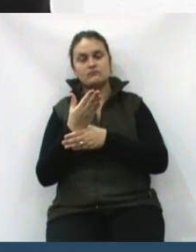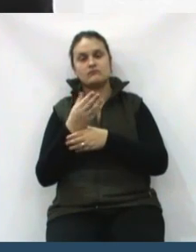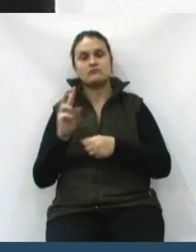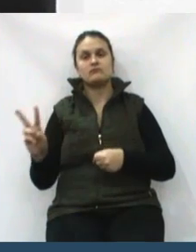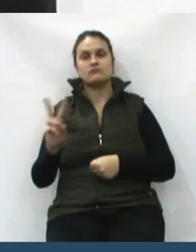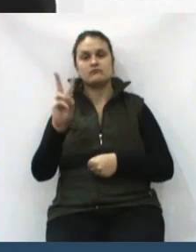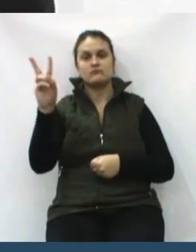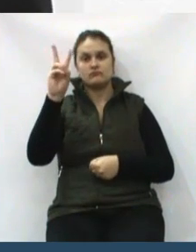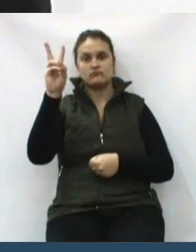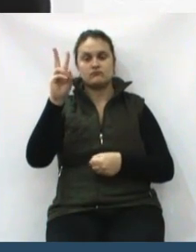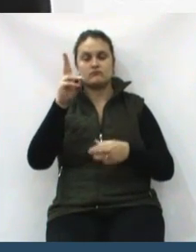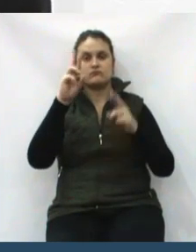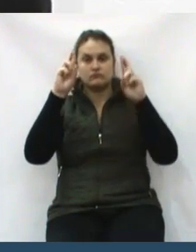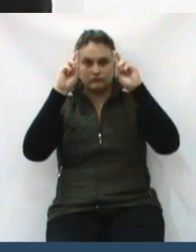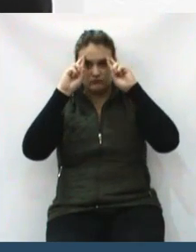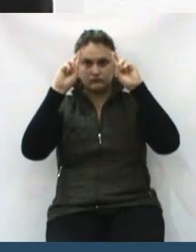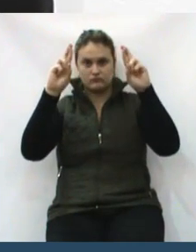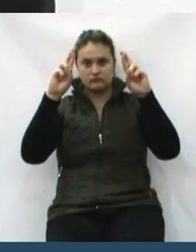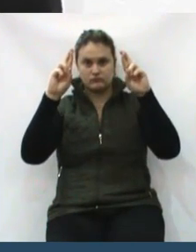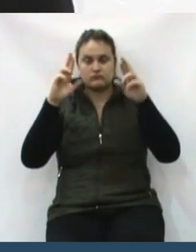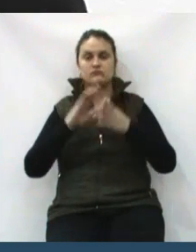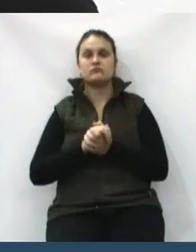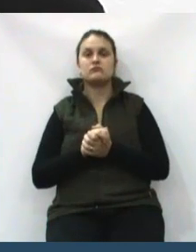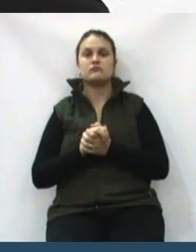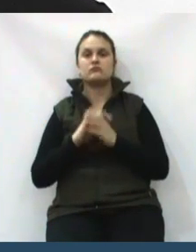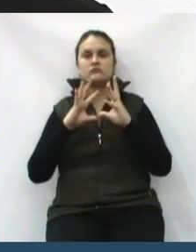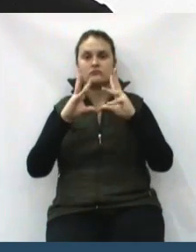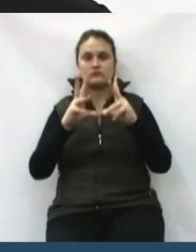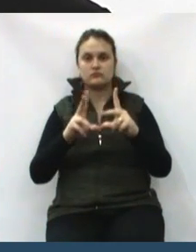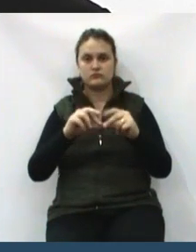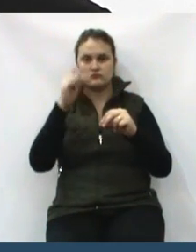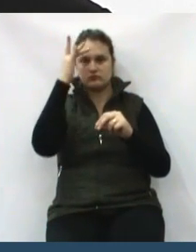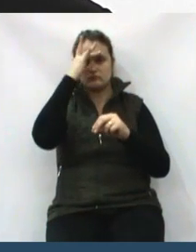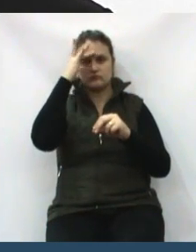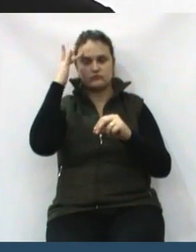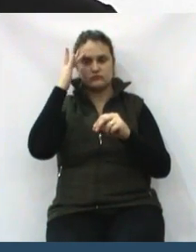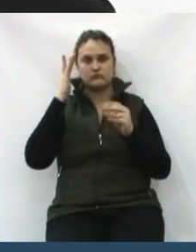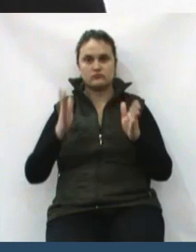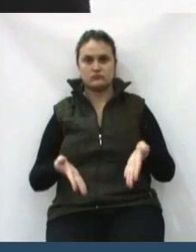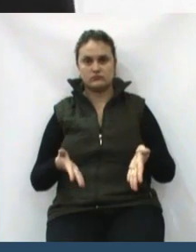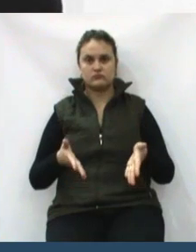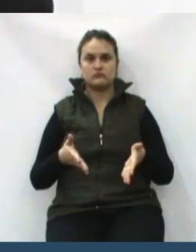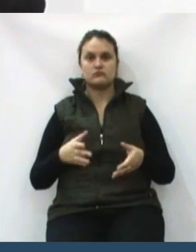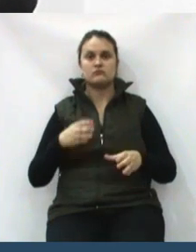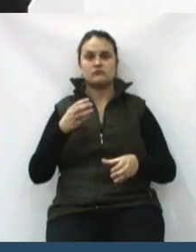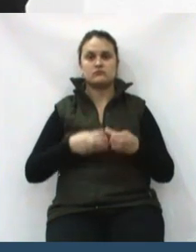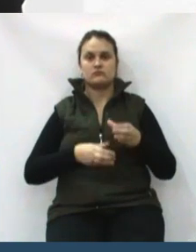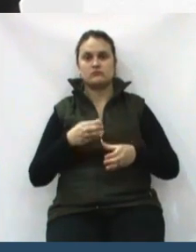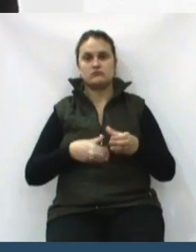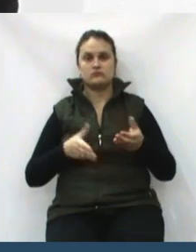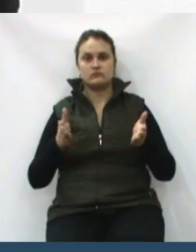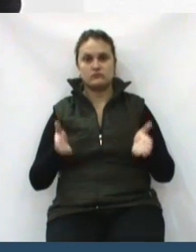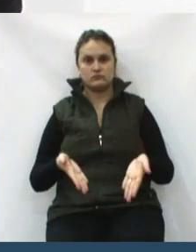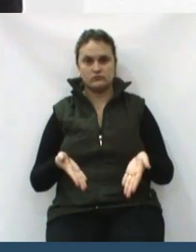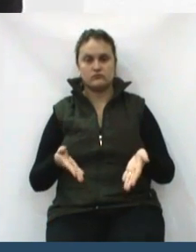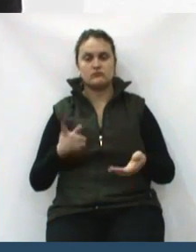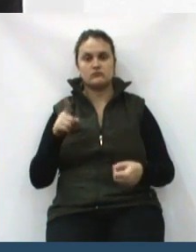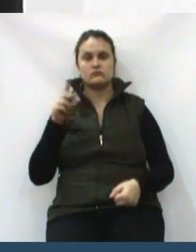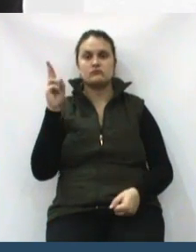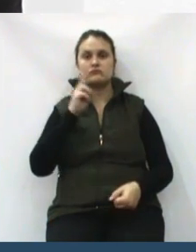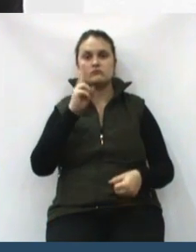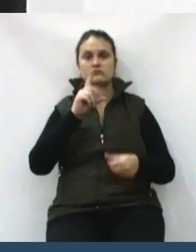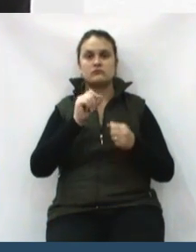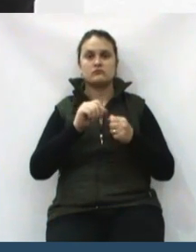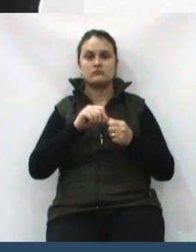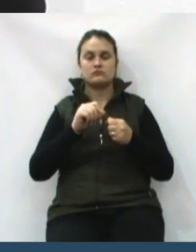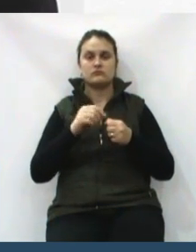máximo, respeitando todos os funcionários a partir de hoje, os concursos a partir de hoje, é urgente a criação